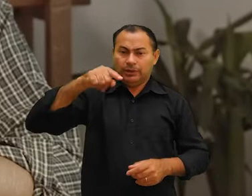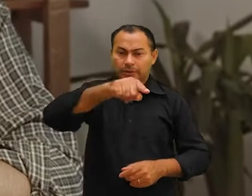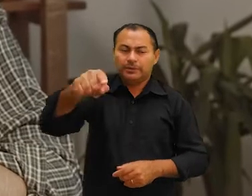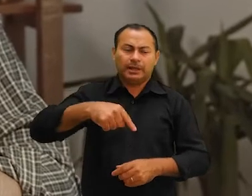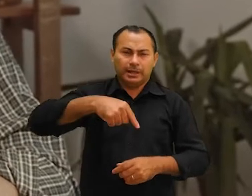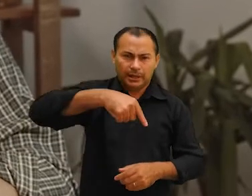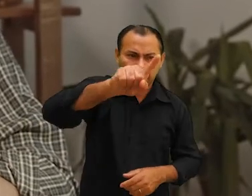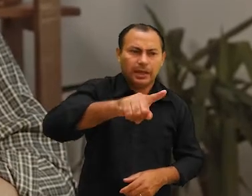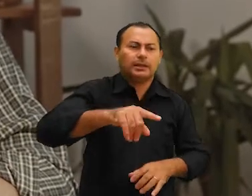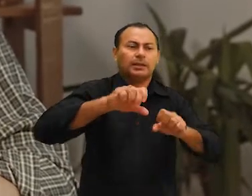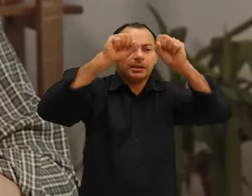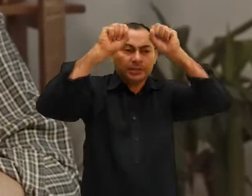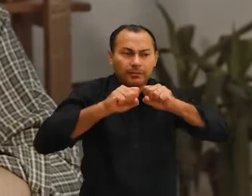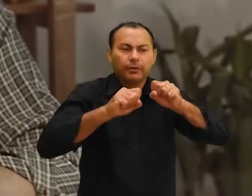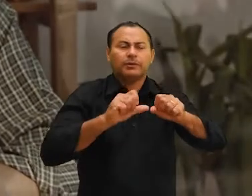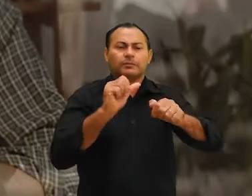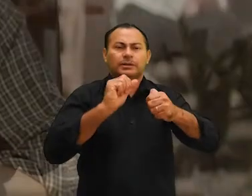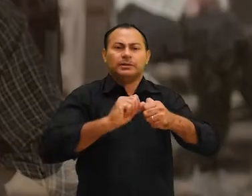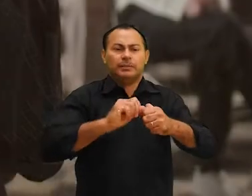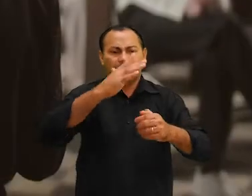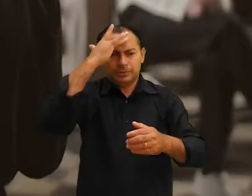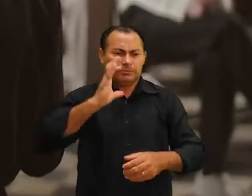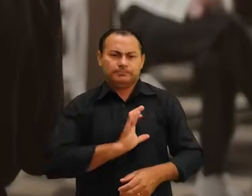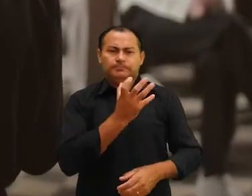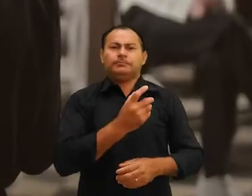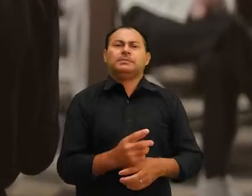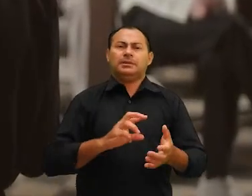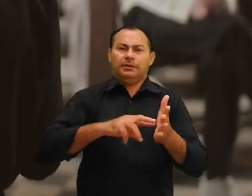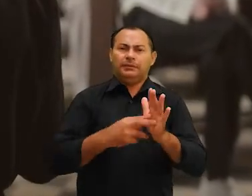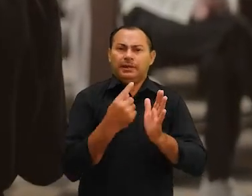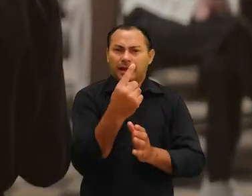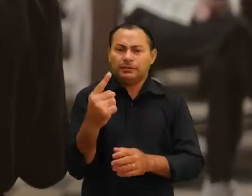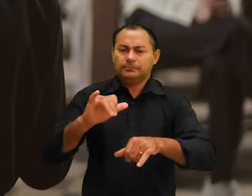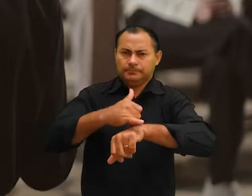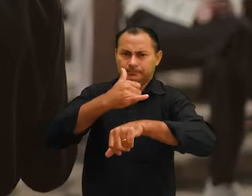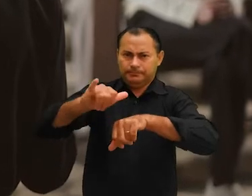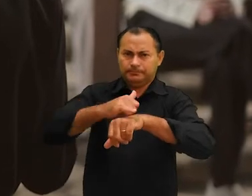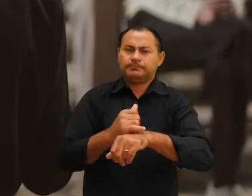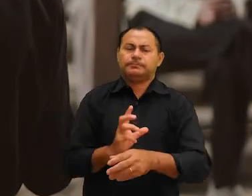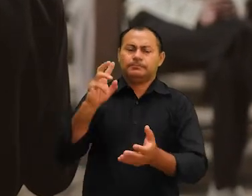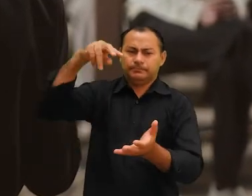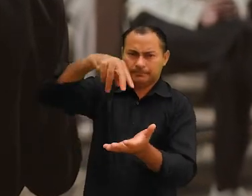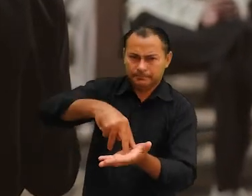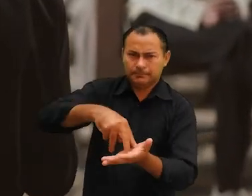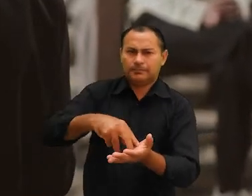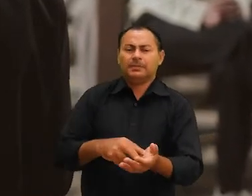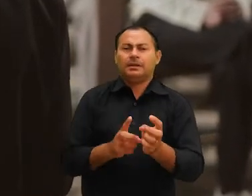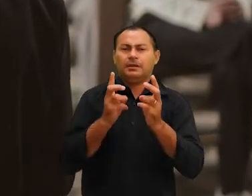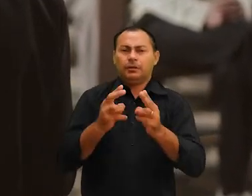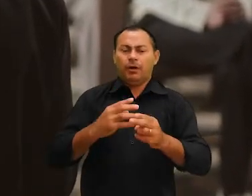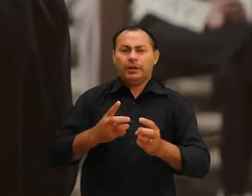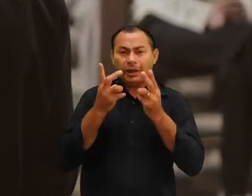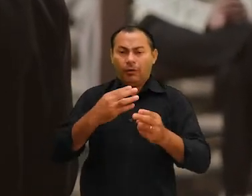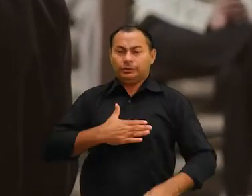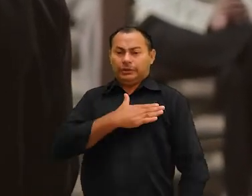escolhi para irem e darem fruto querendo dizer que cadaum foi estrategicamente posicionado